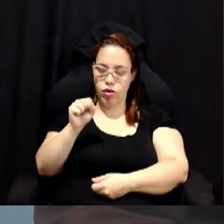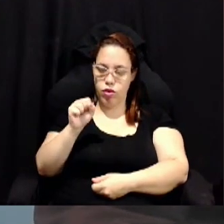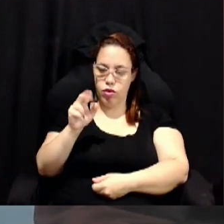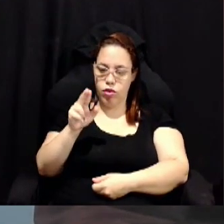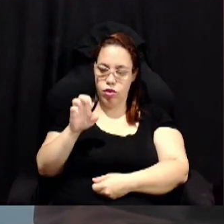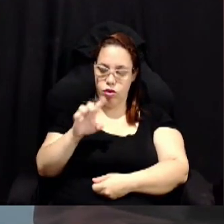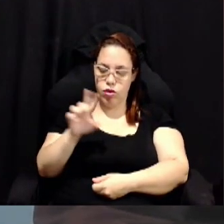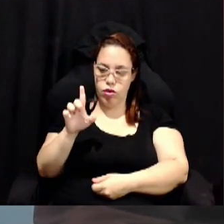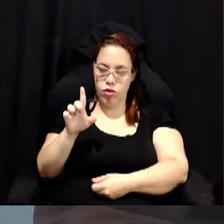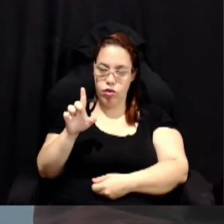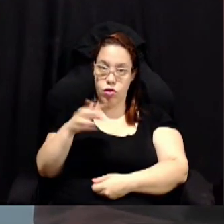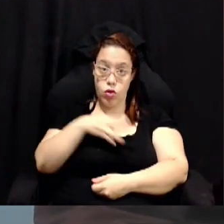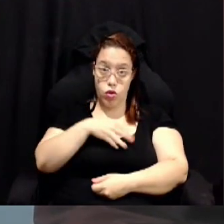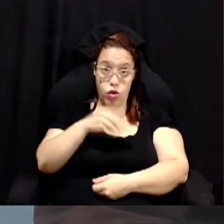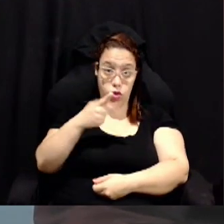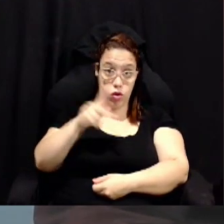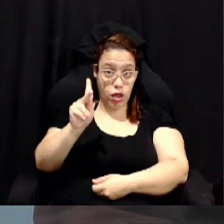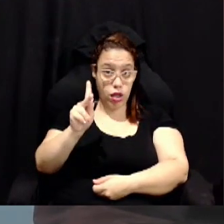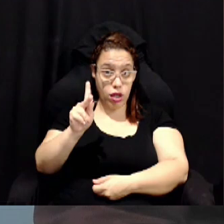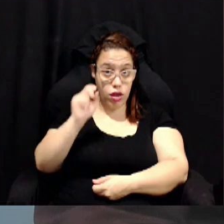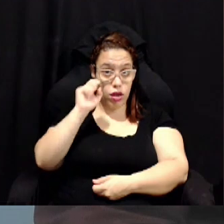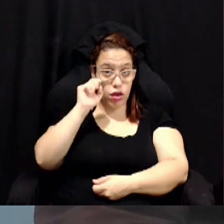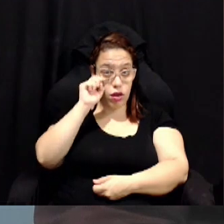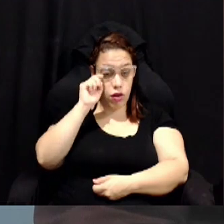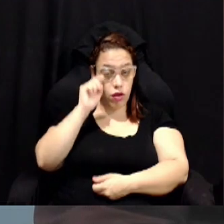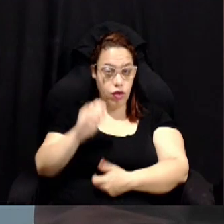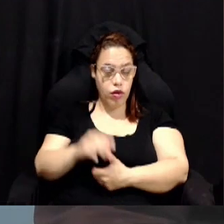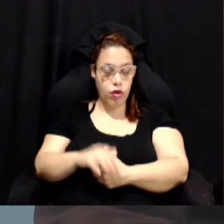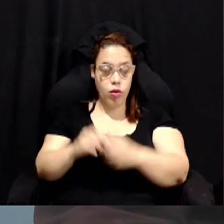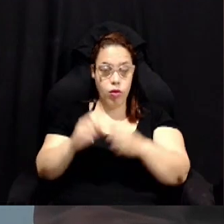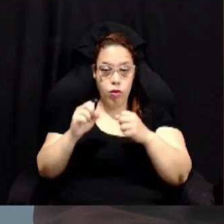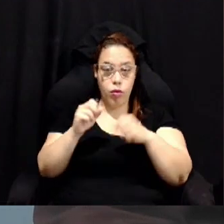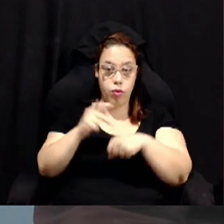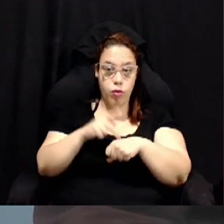filhos delas, pós ele ter